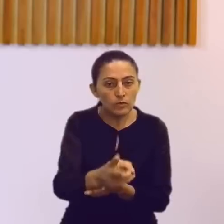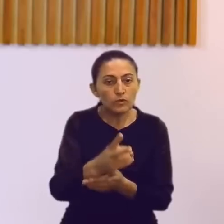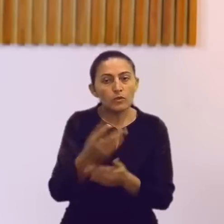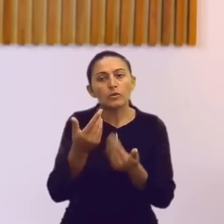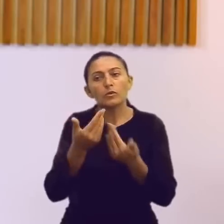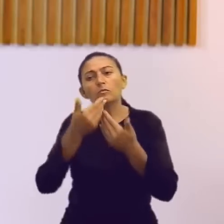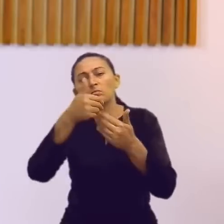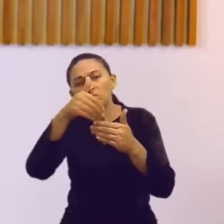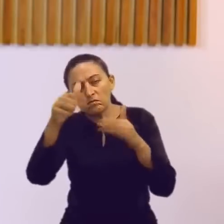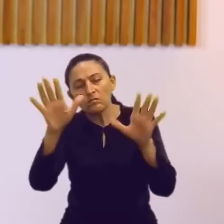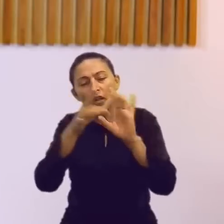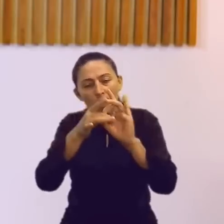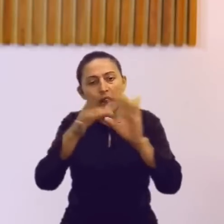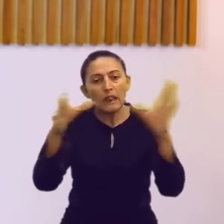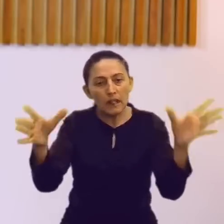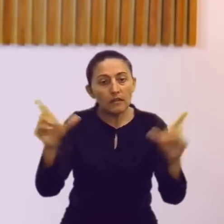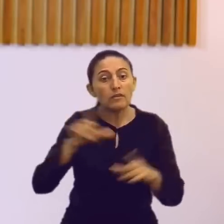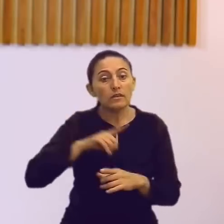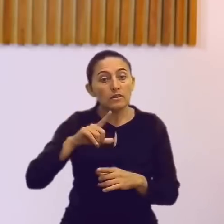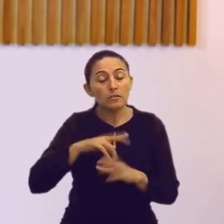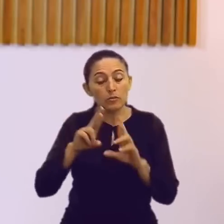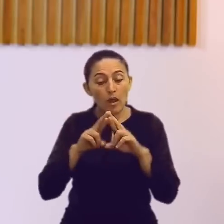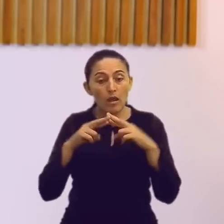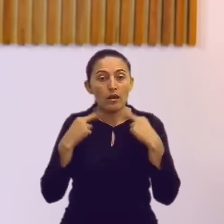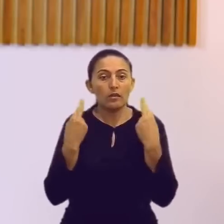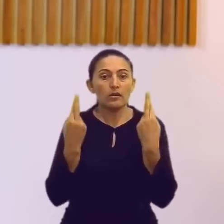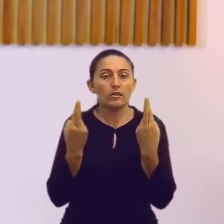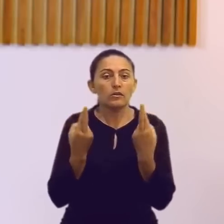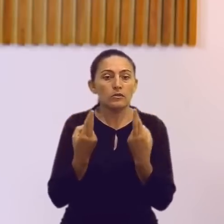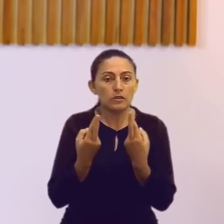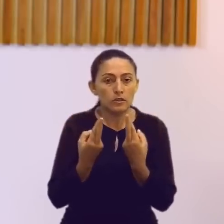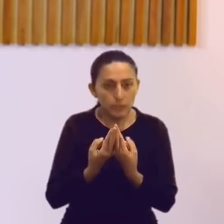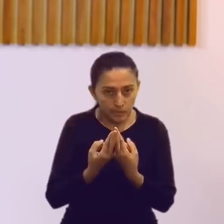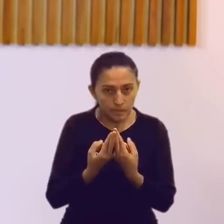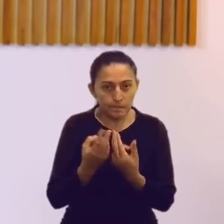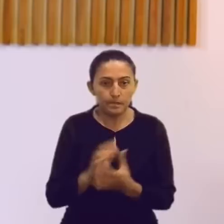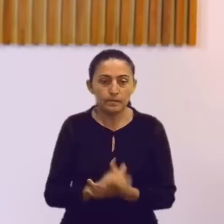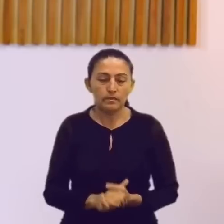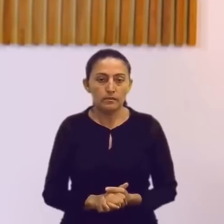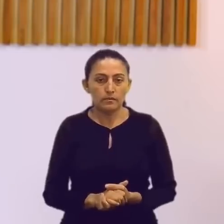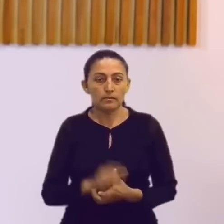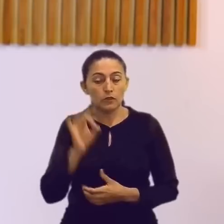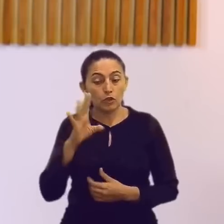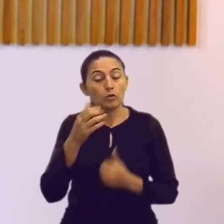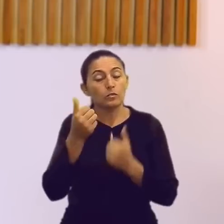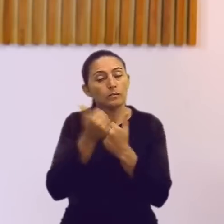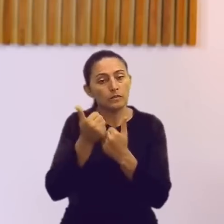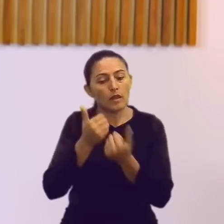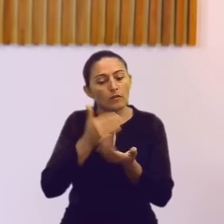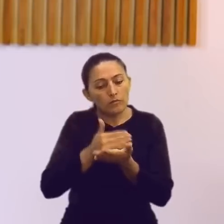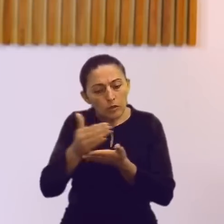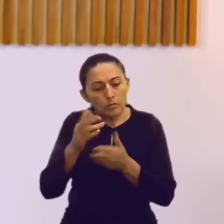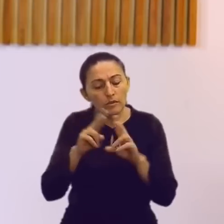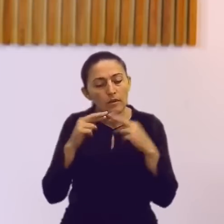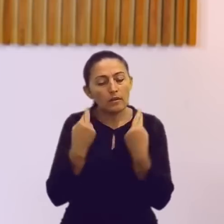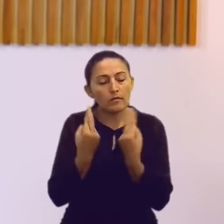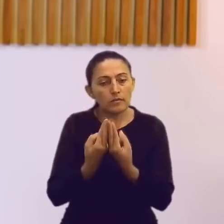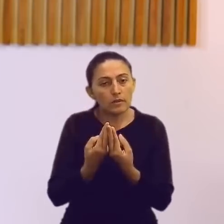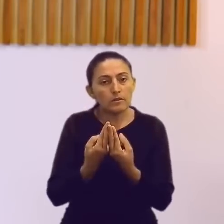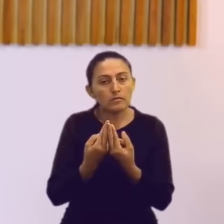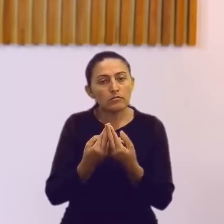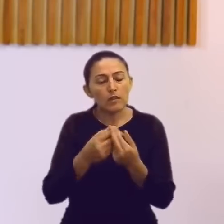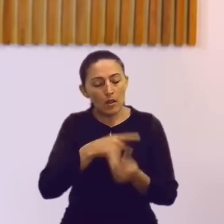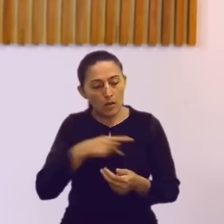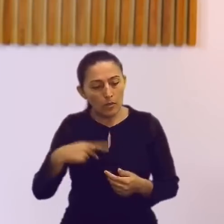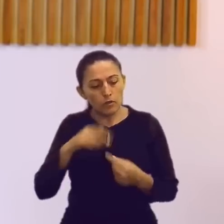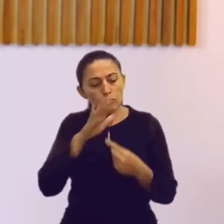e nós teremos uma breve reunião. Então, iniciada a reunião, o pastor apresentou,